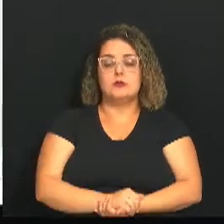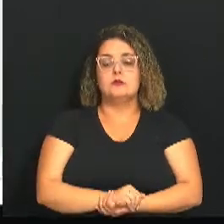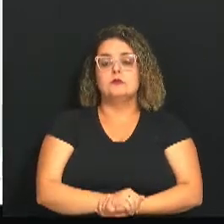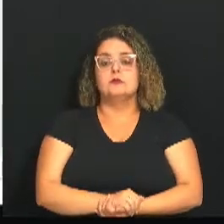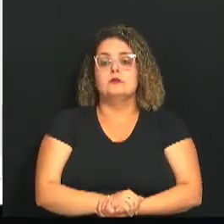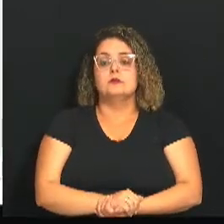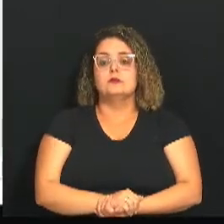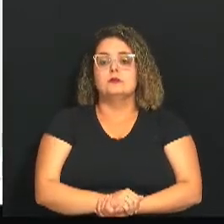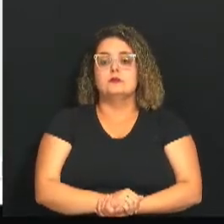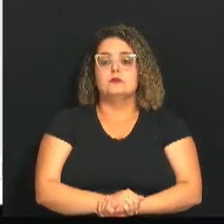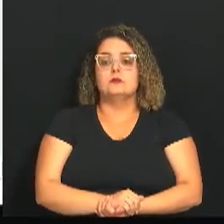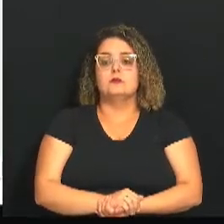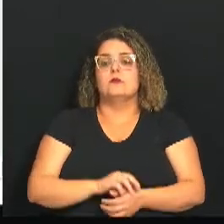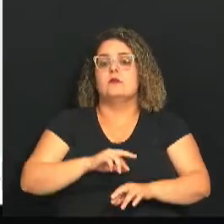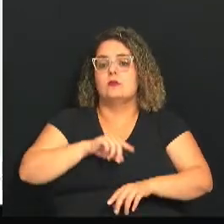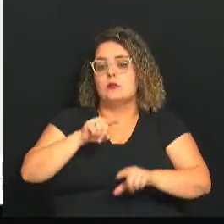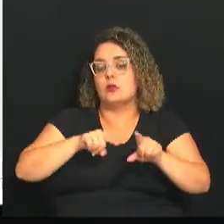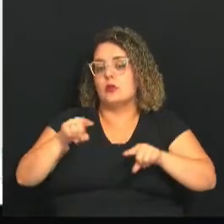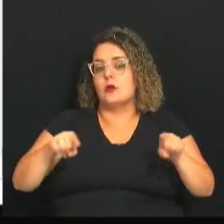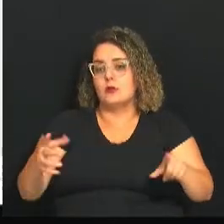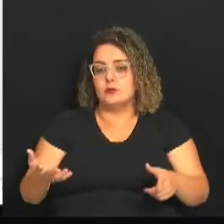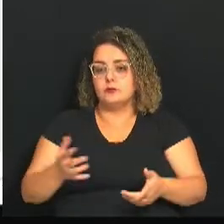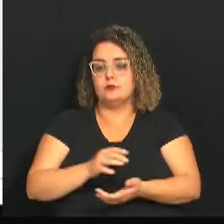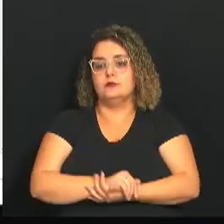algumas divergências também, porque cada um